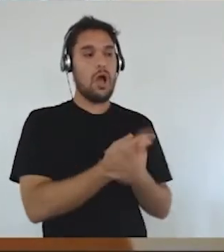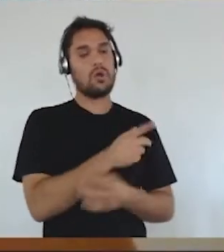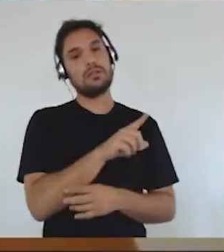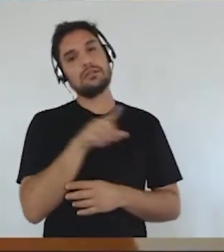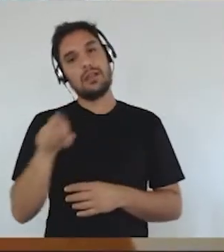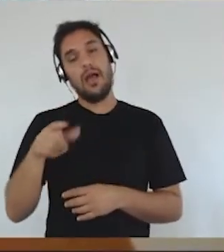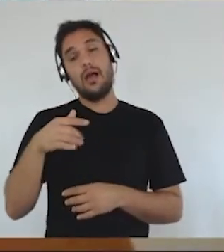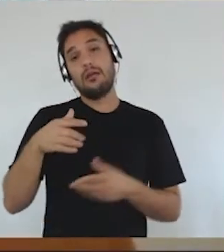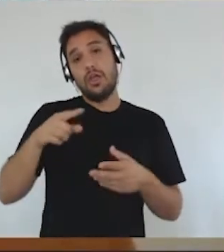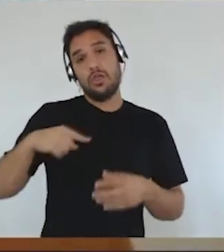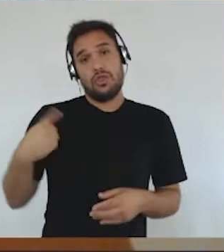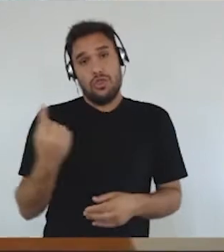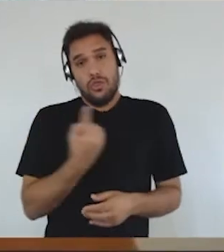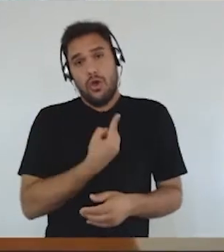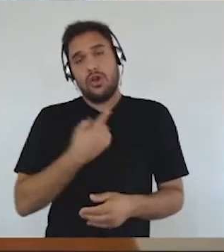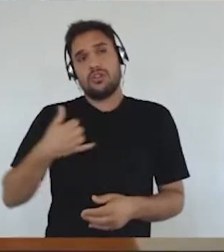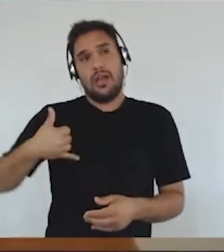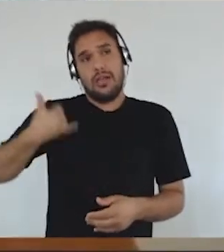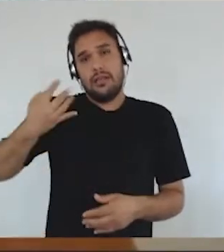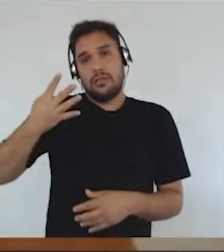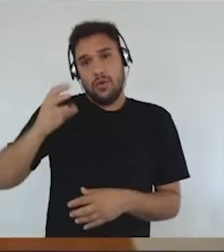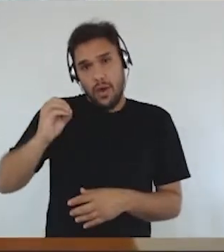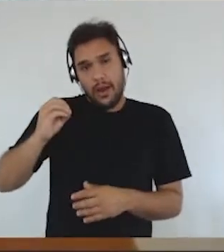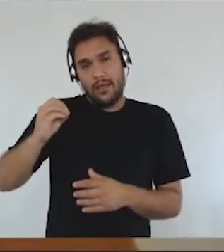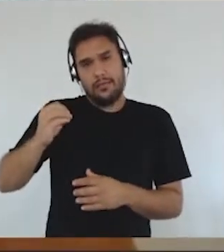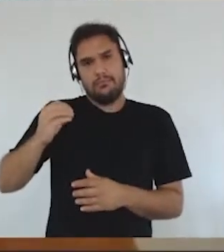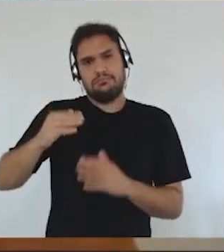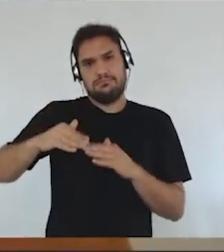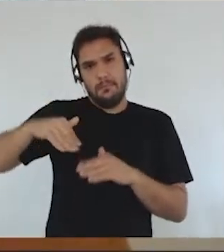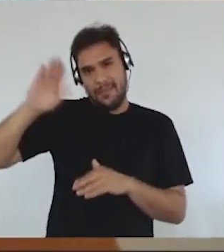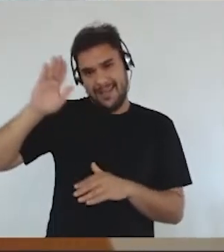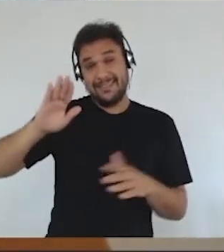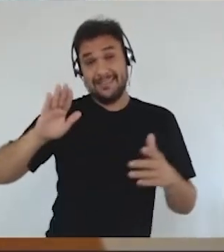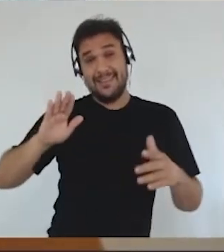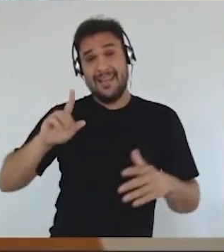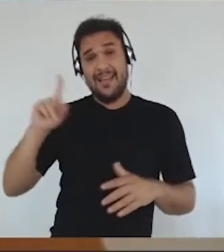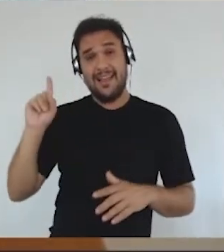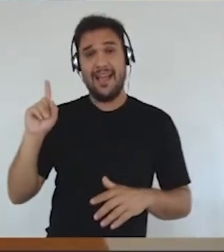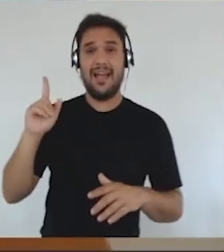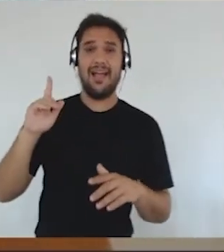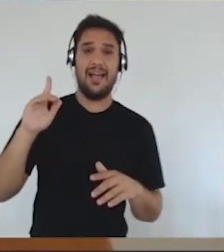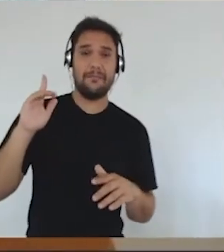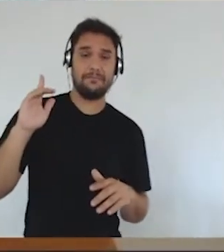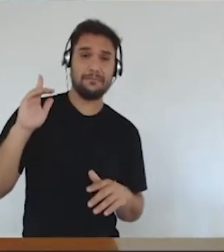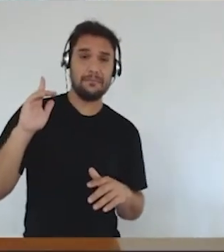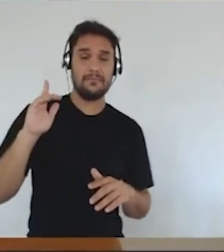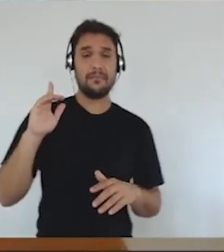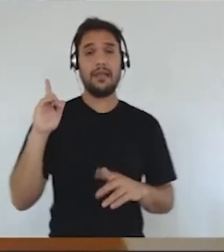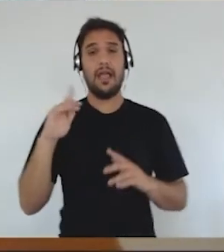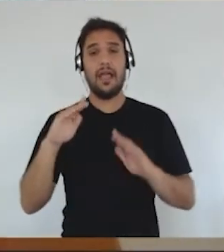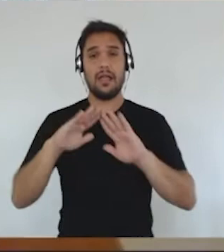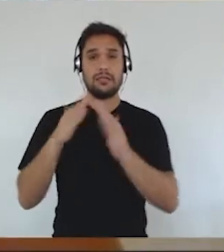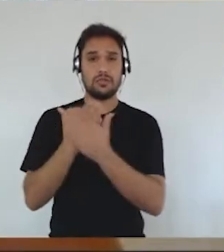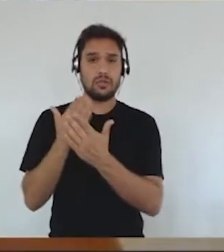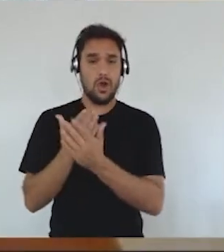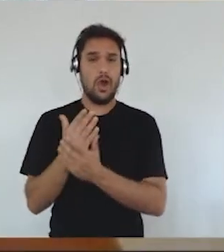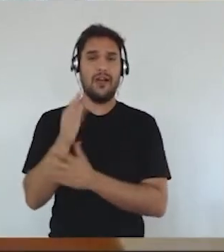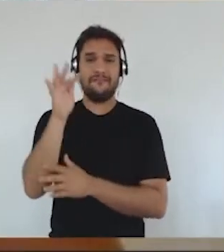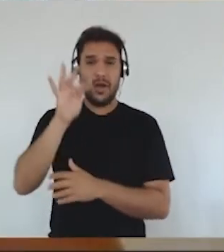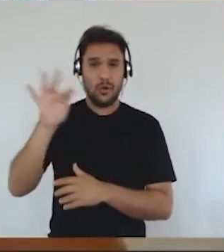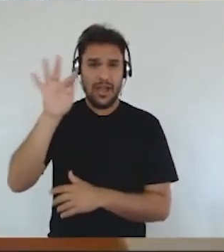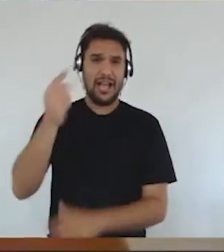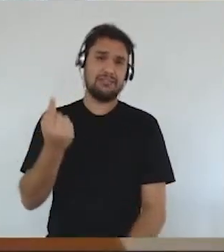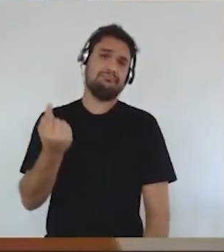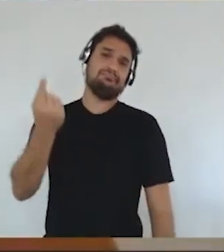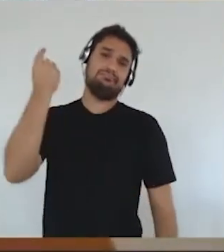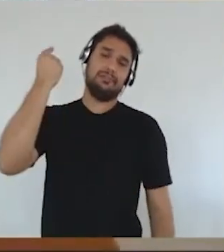passamos dos 40 e viemos de uma escola que a gente sempre aprendeu, desde o primeiro dia de